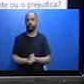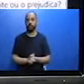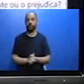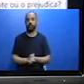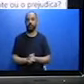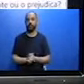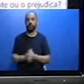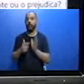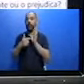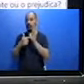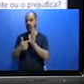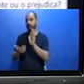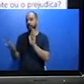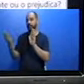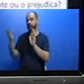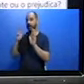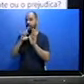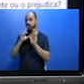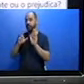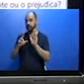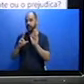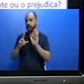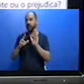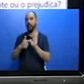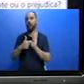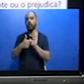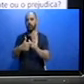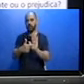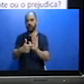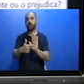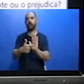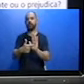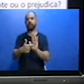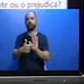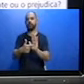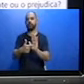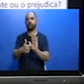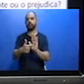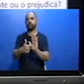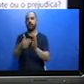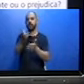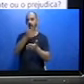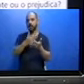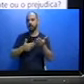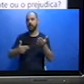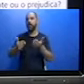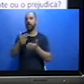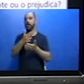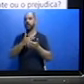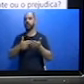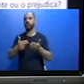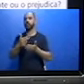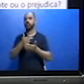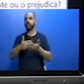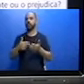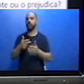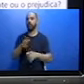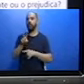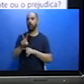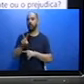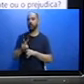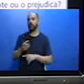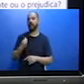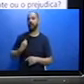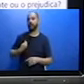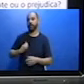finalidade é informar sobre uma exposição de desenhos relacionados à conservação da